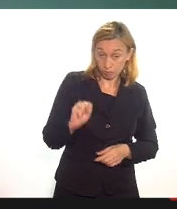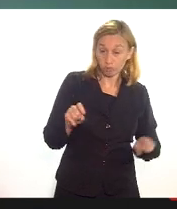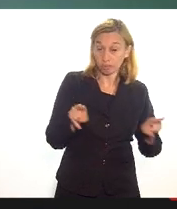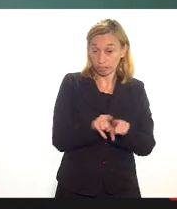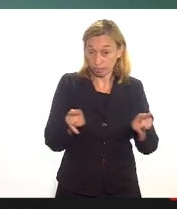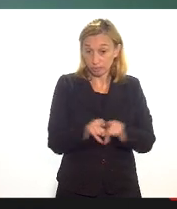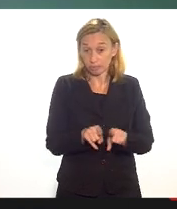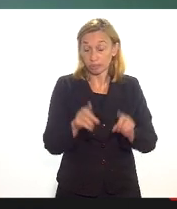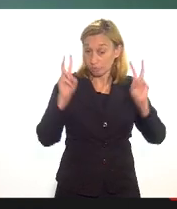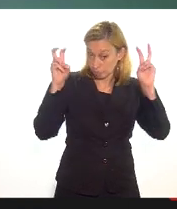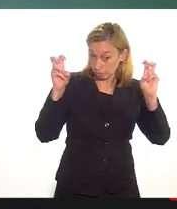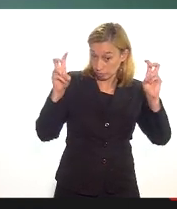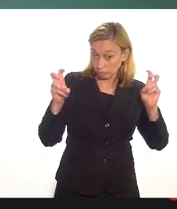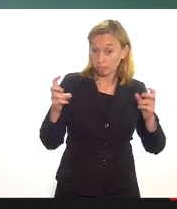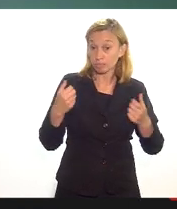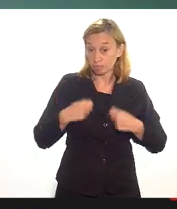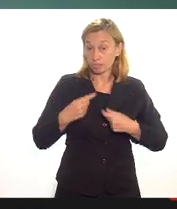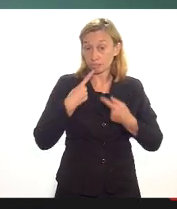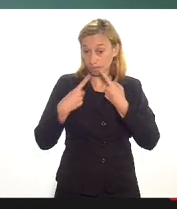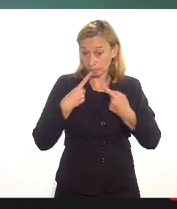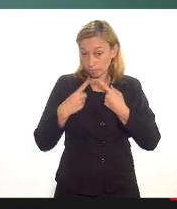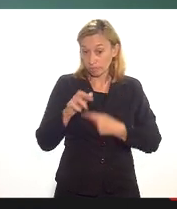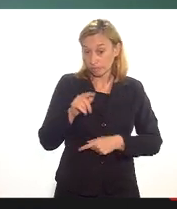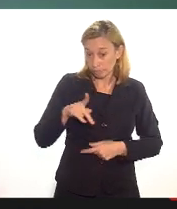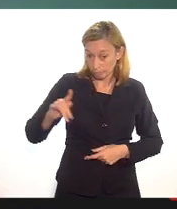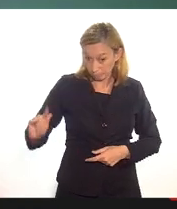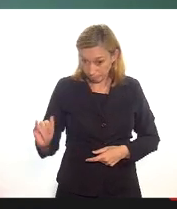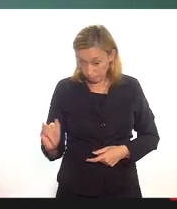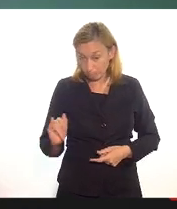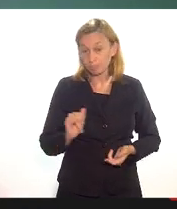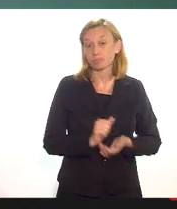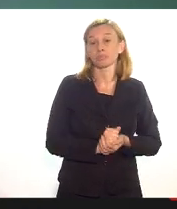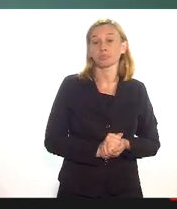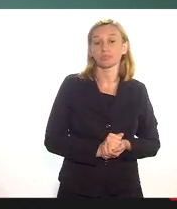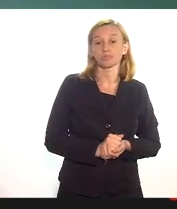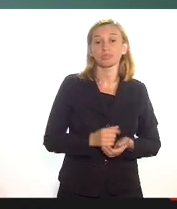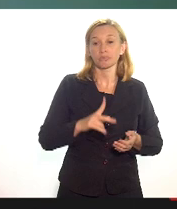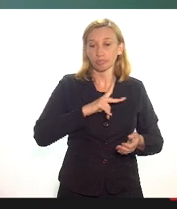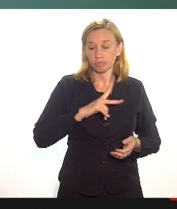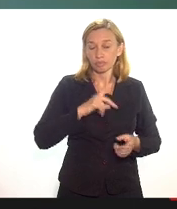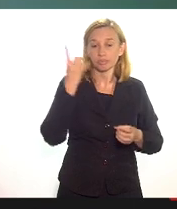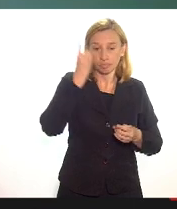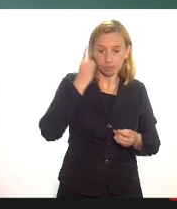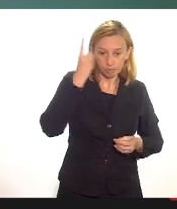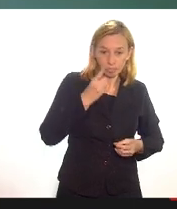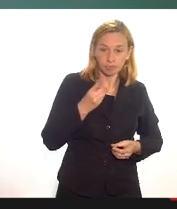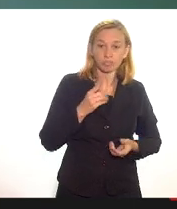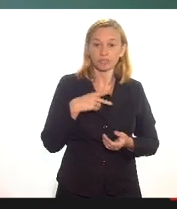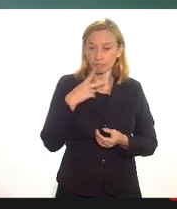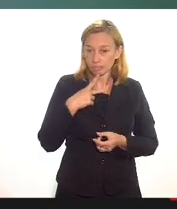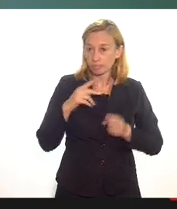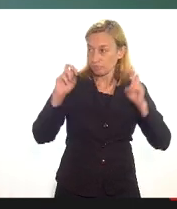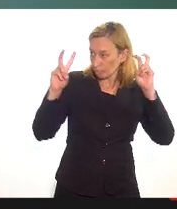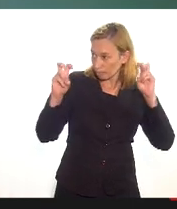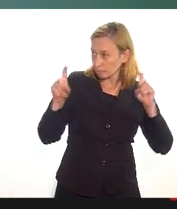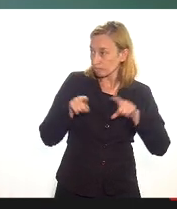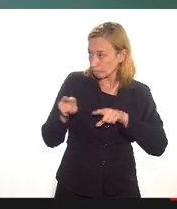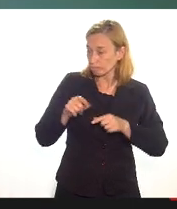que já vem sendo debatido com o IBP, com o próprio deputado, enfim, a gente traz um pouco dessa visão